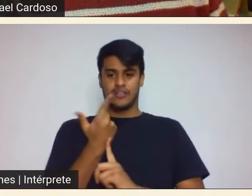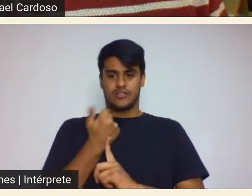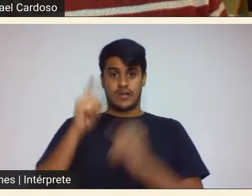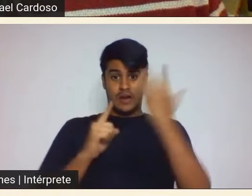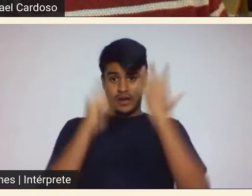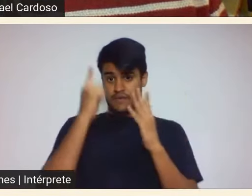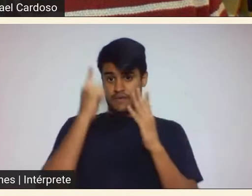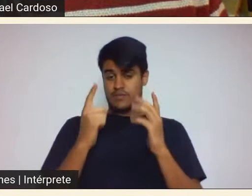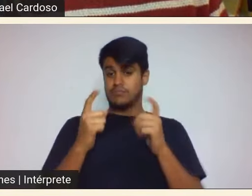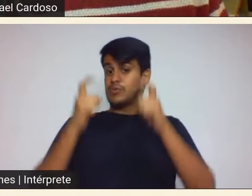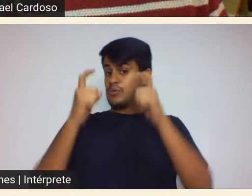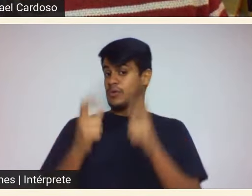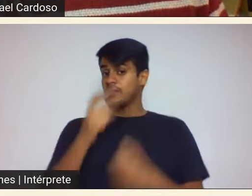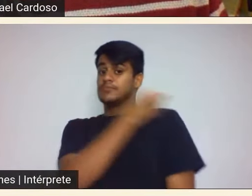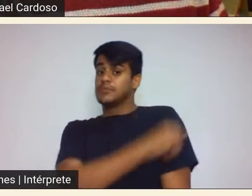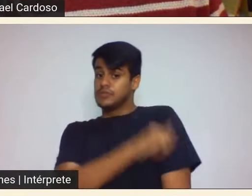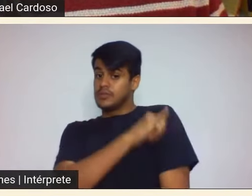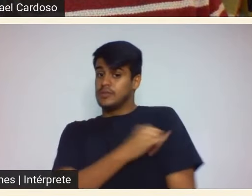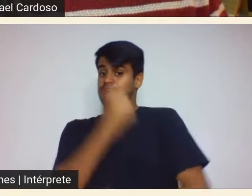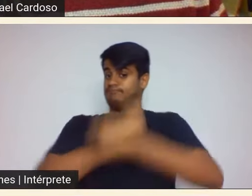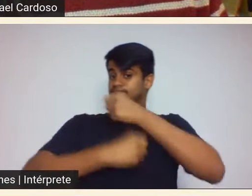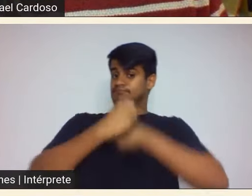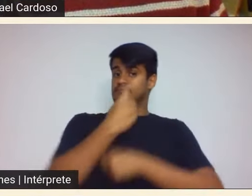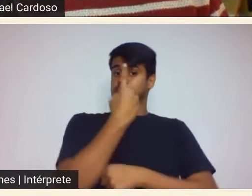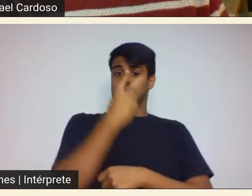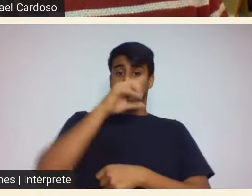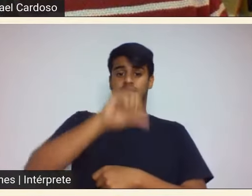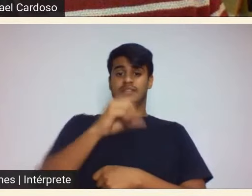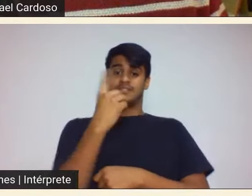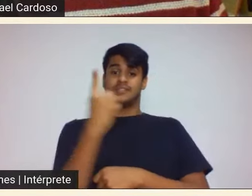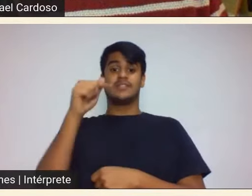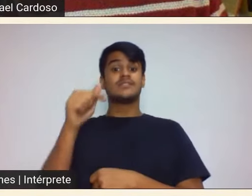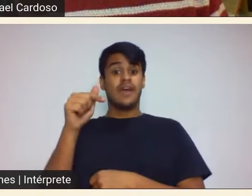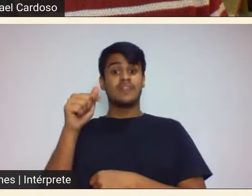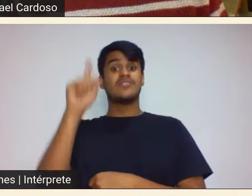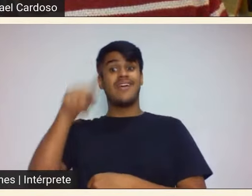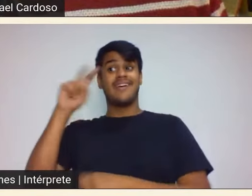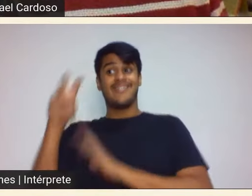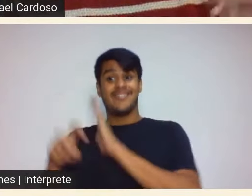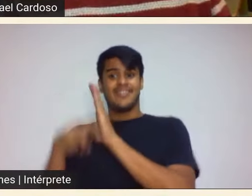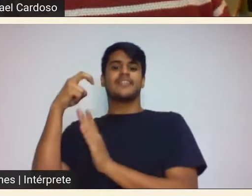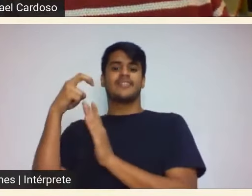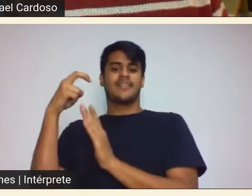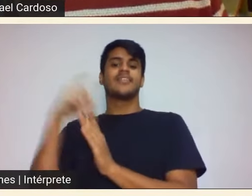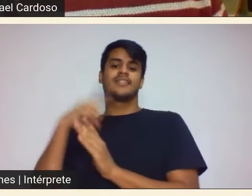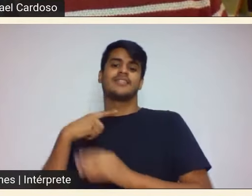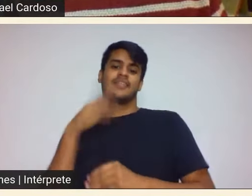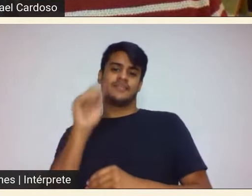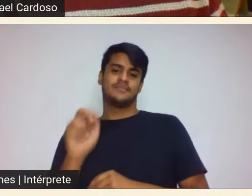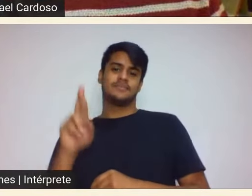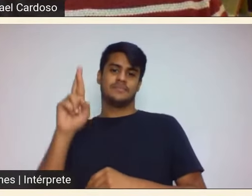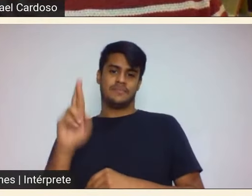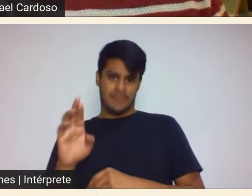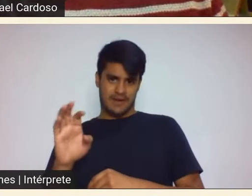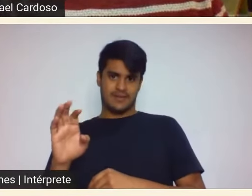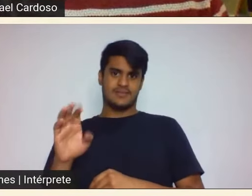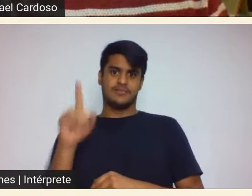Janeiro, em 1917. Já estava na 15ª edição, quando teve os bailes do Spam. Já não era nem mais um baile